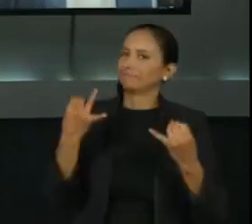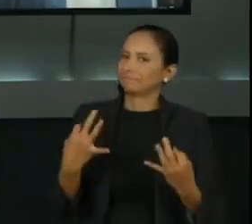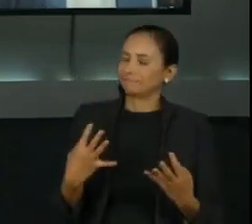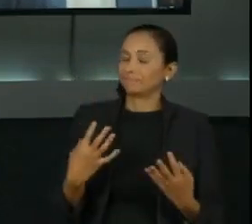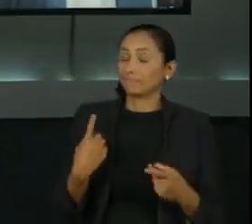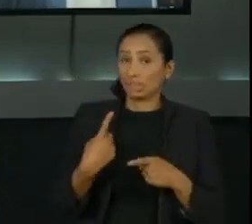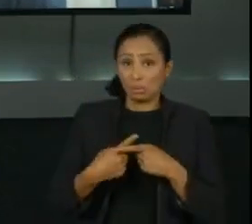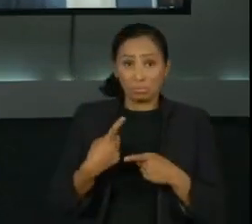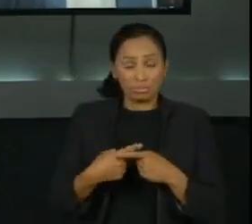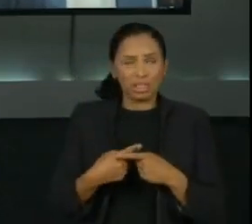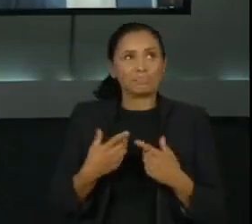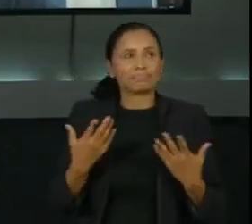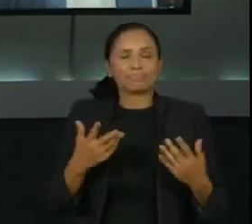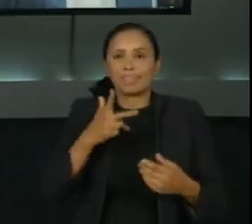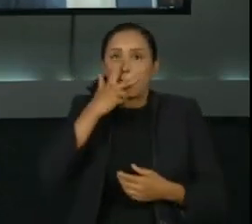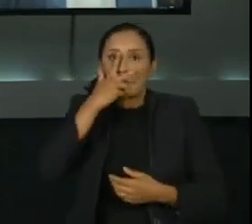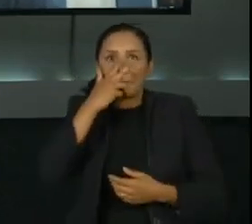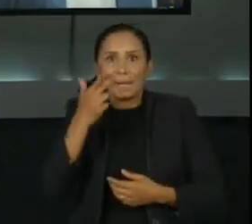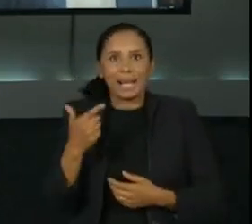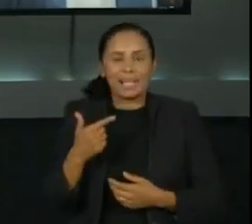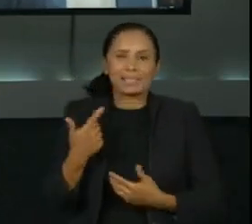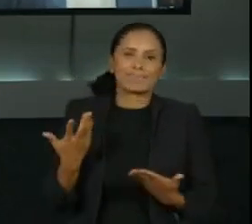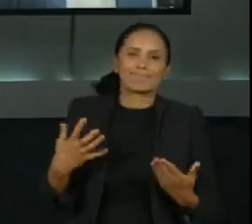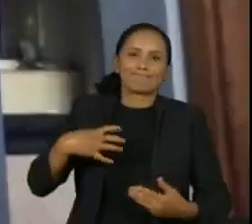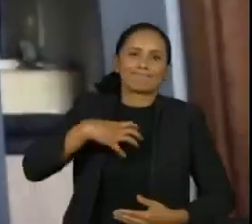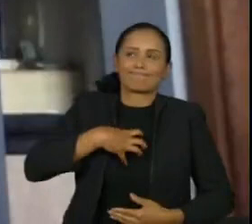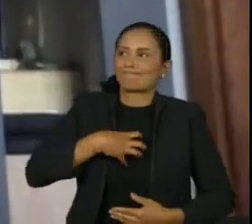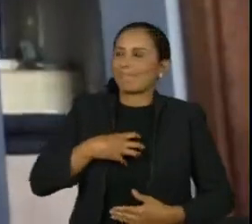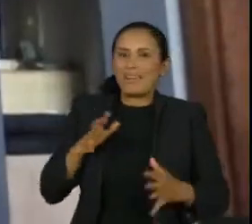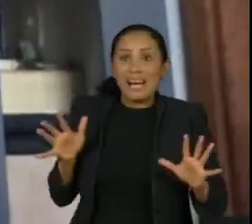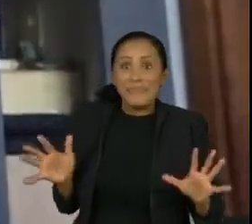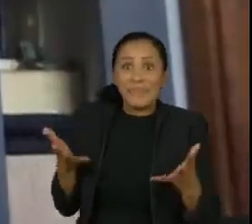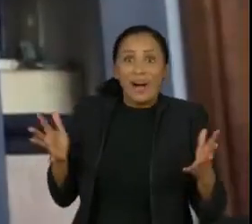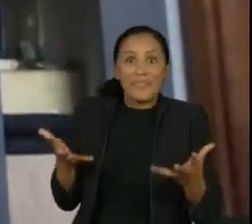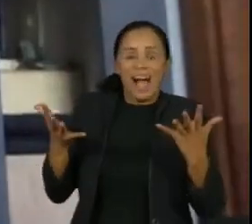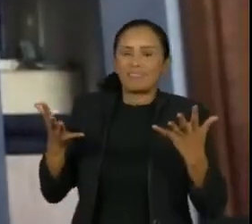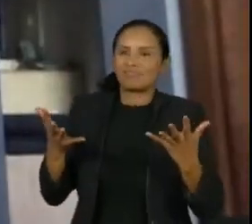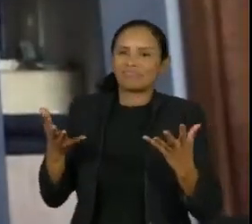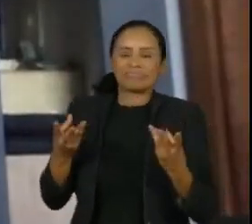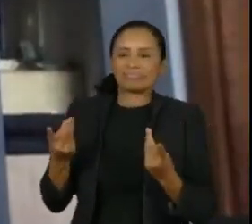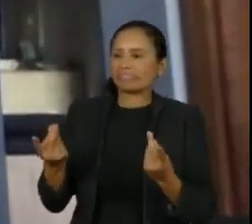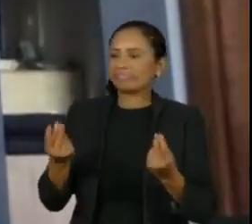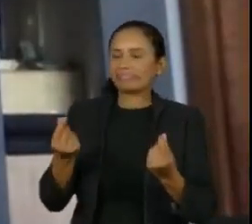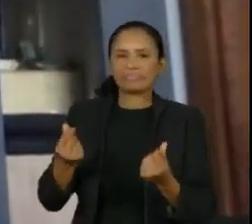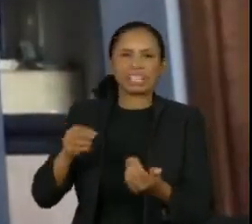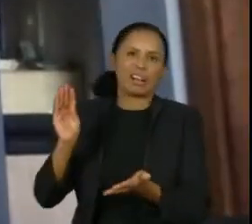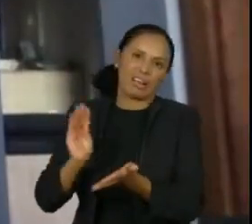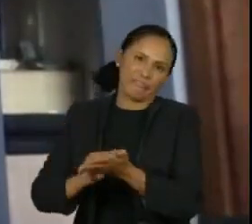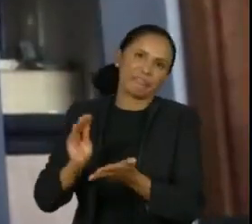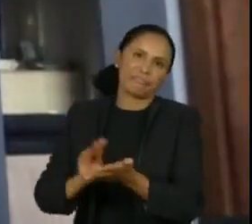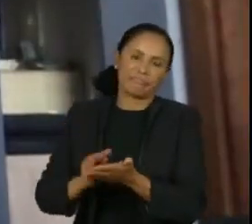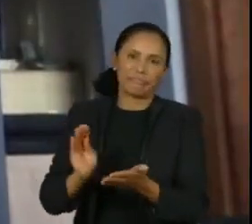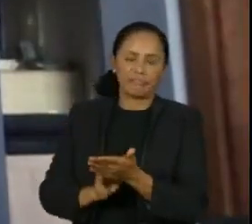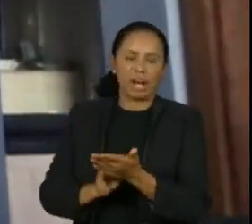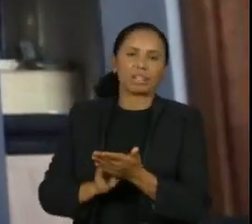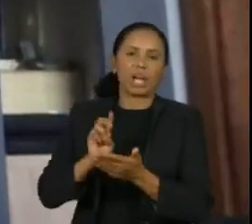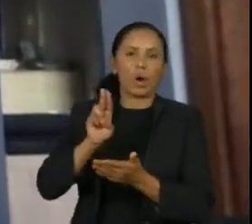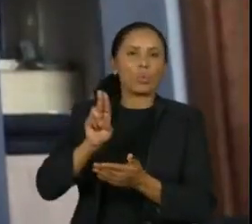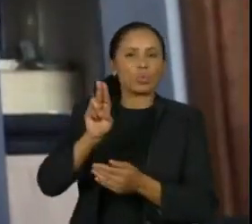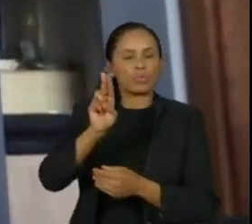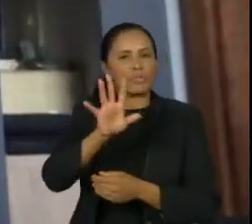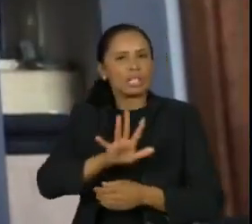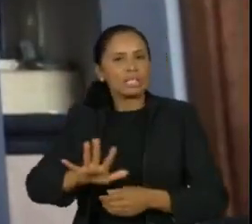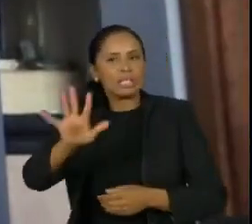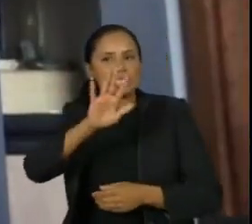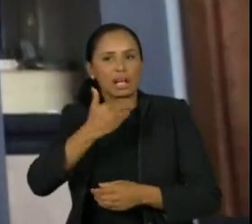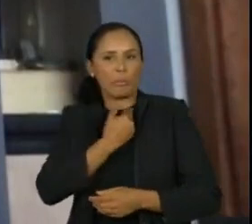já há alguns anos um contexto de bastante desincentivo, né? Desincentivo de entrada nas universidades públicas, no desincentivo